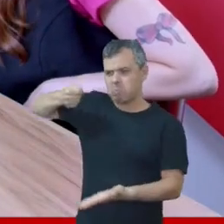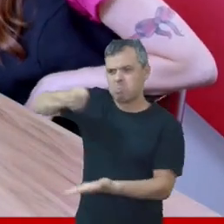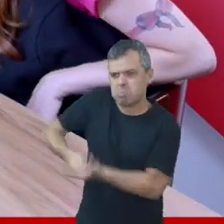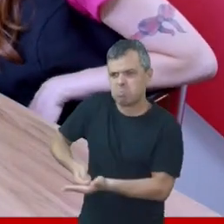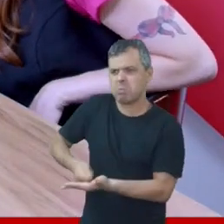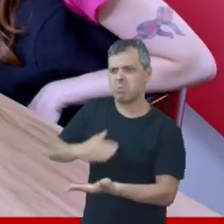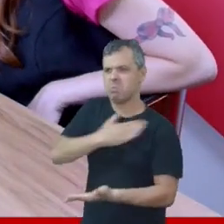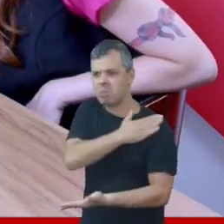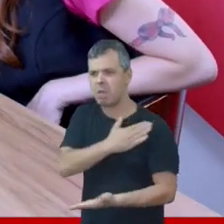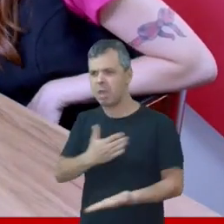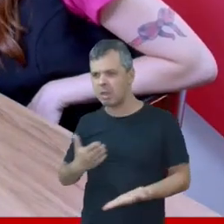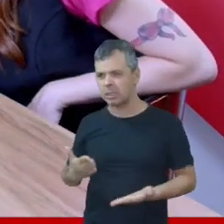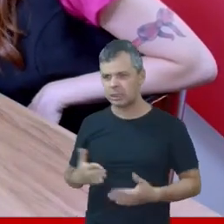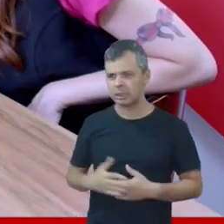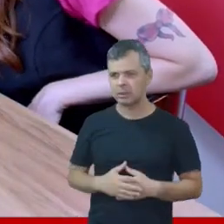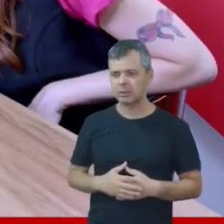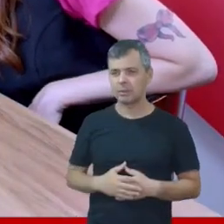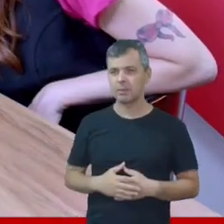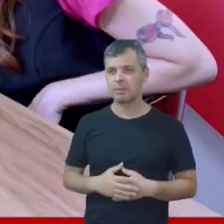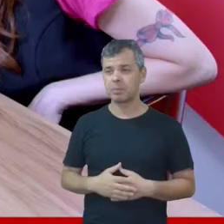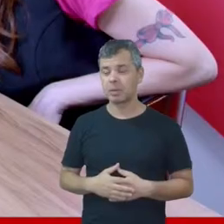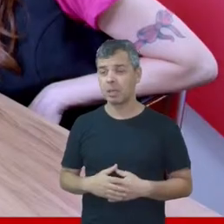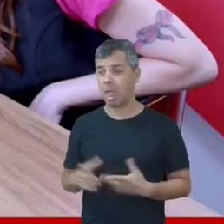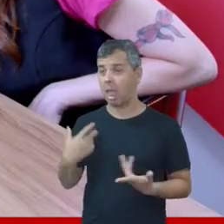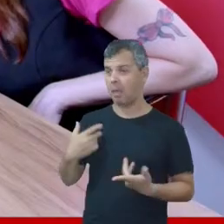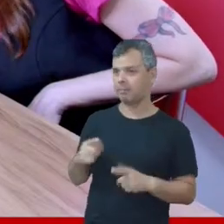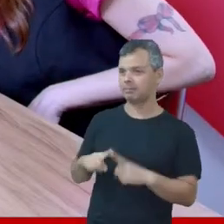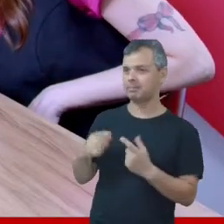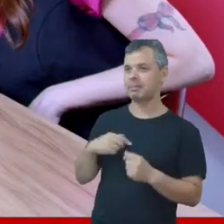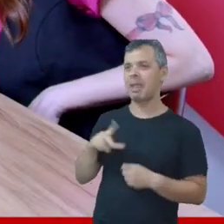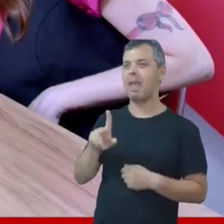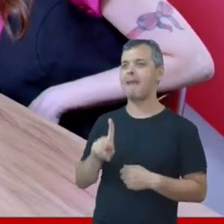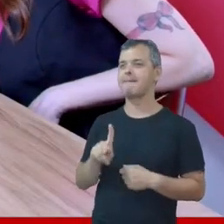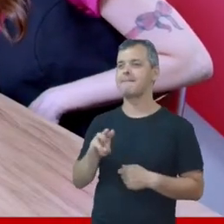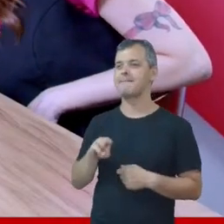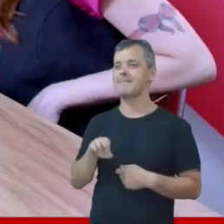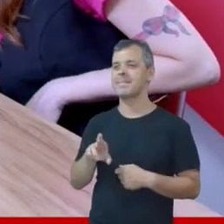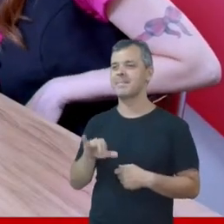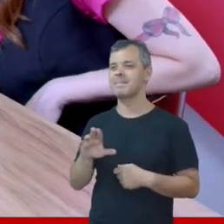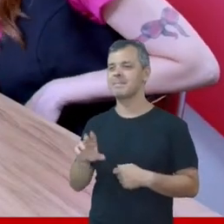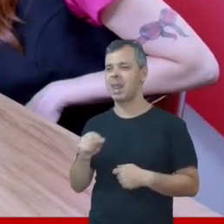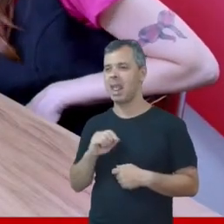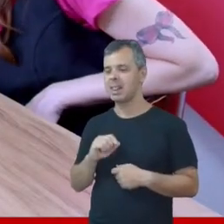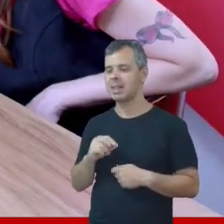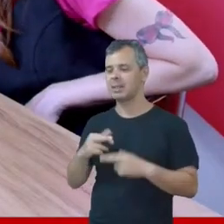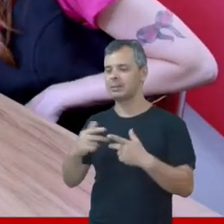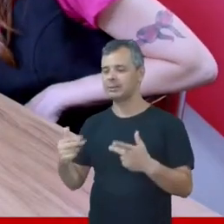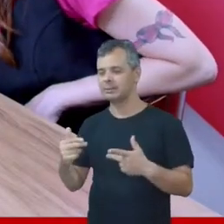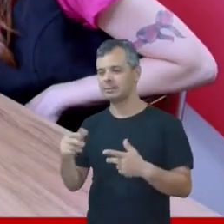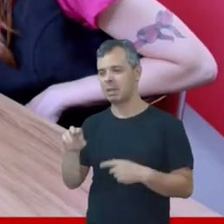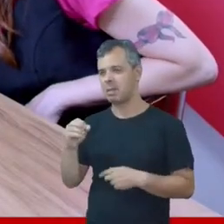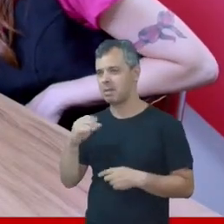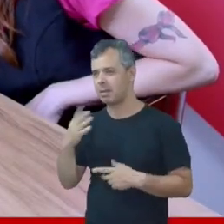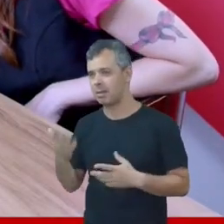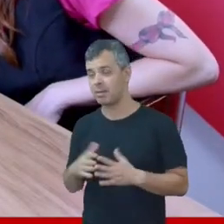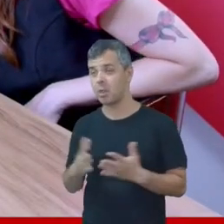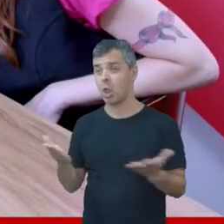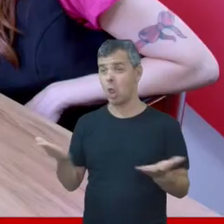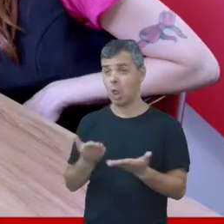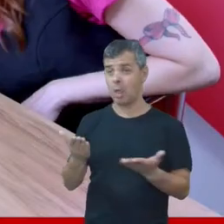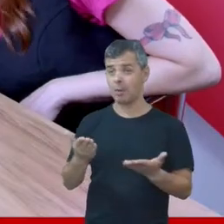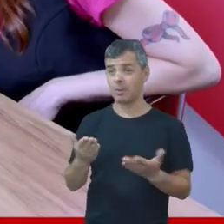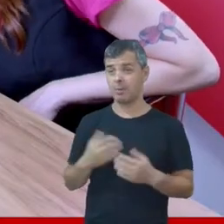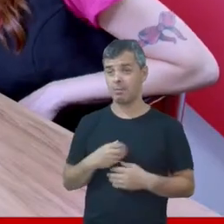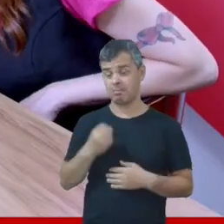gente. É, Pimenta nos olhos dos outros é refresco, né? exatamente. Pois, neste momento eu estou